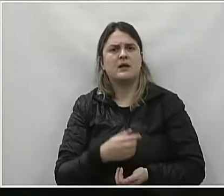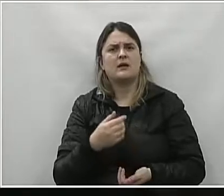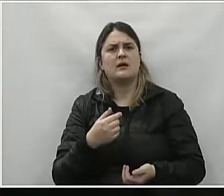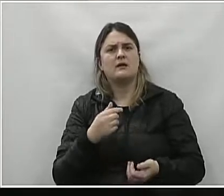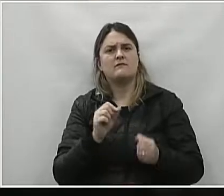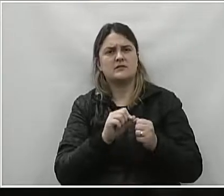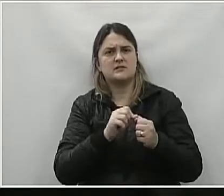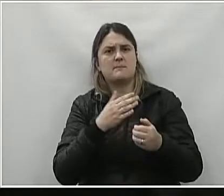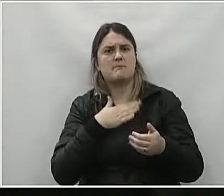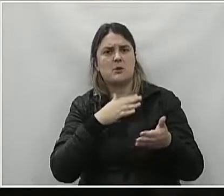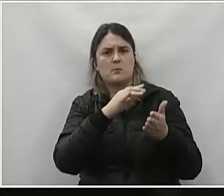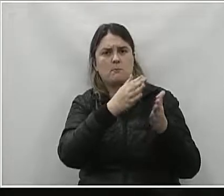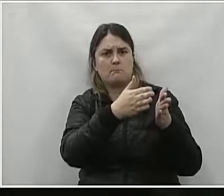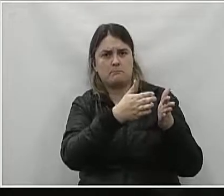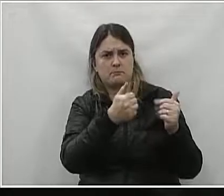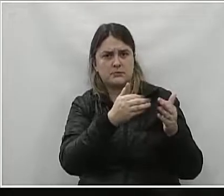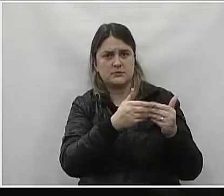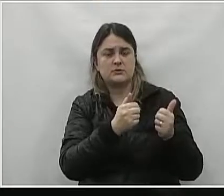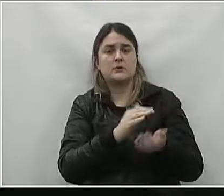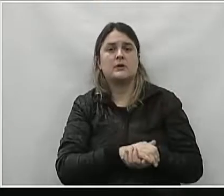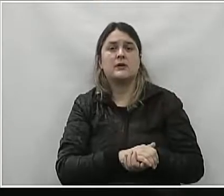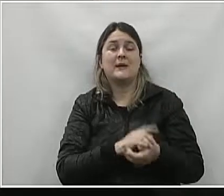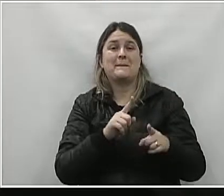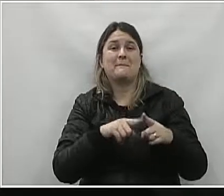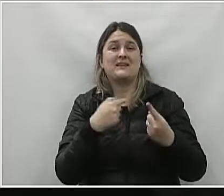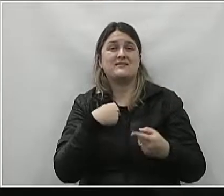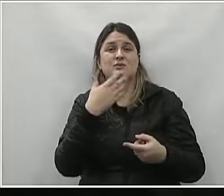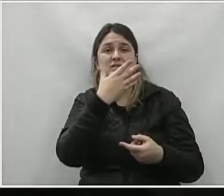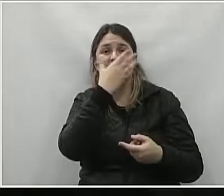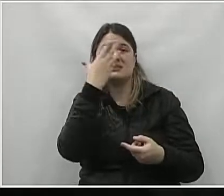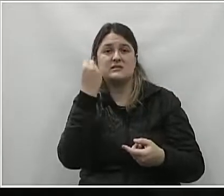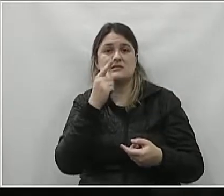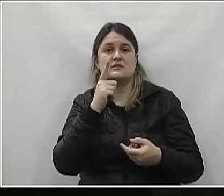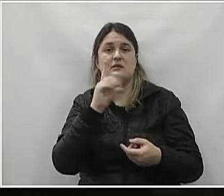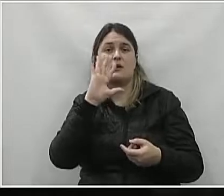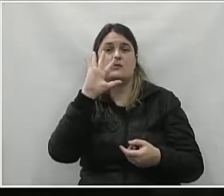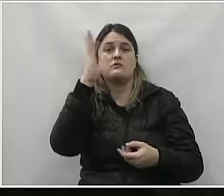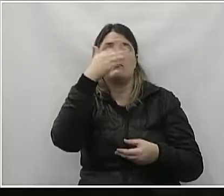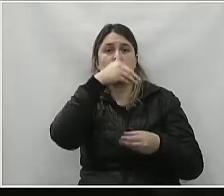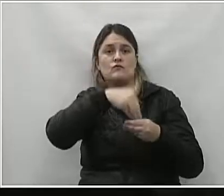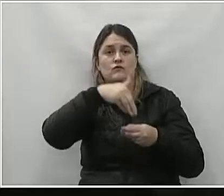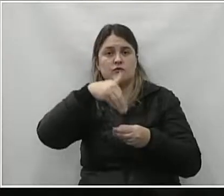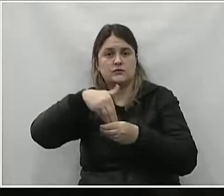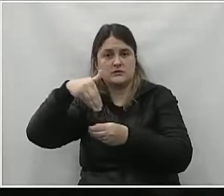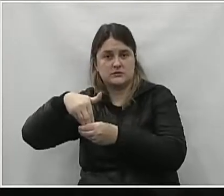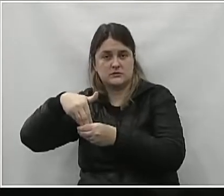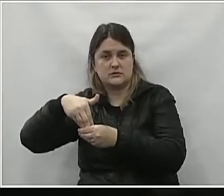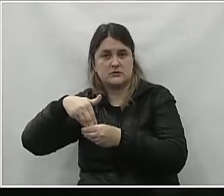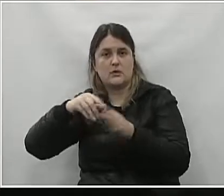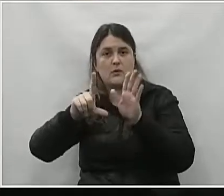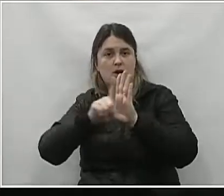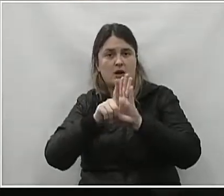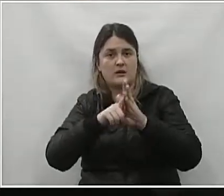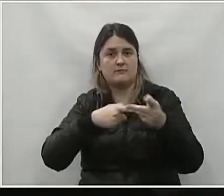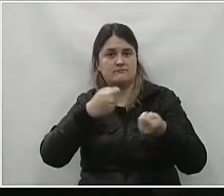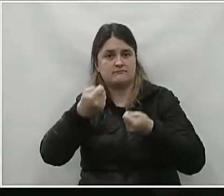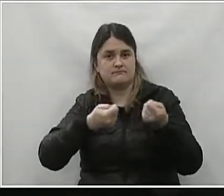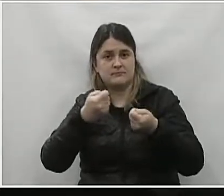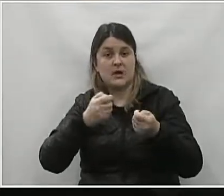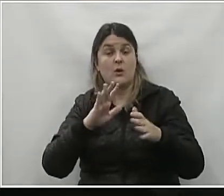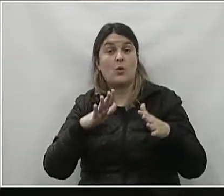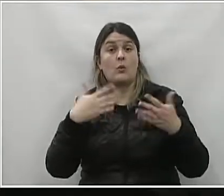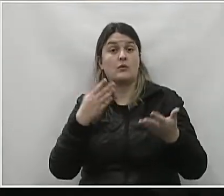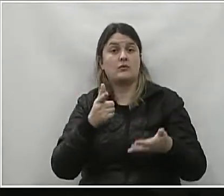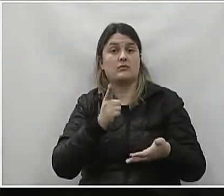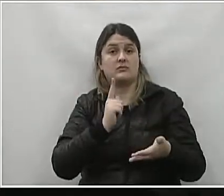requerimento que eu ia fazer, mas eu esqueci que tinha a votação da lei orçamentária, e quando